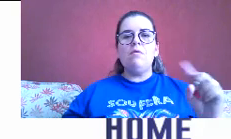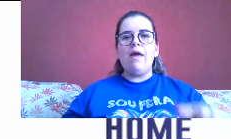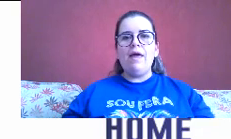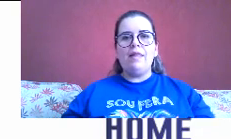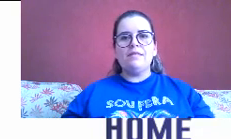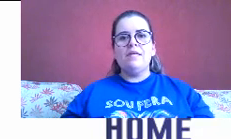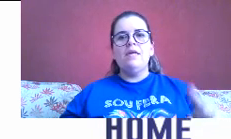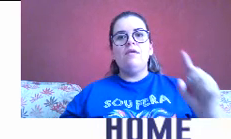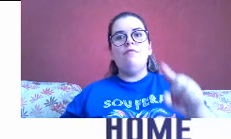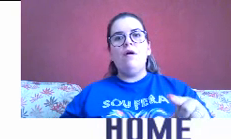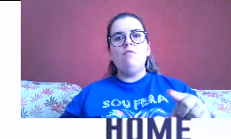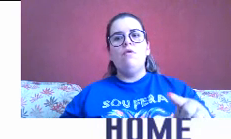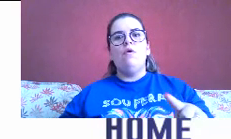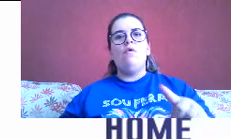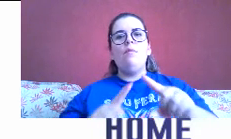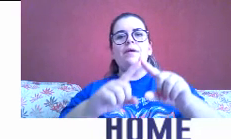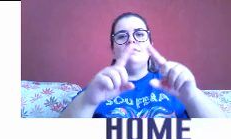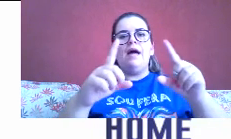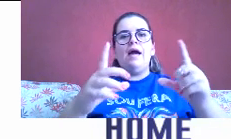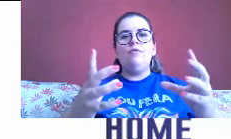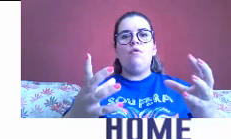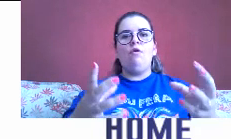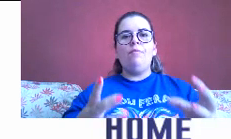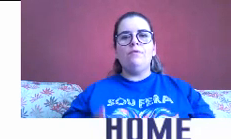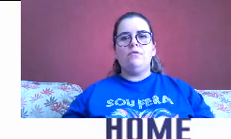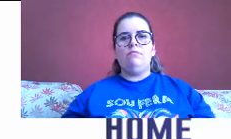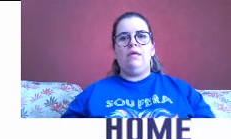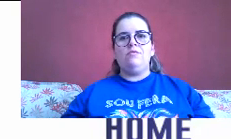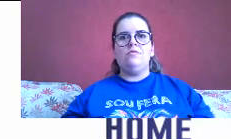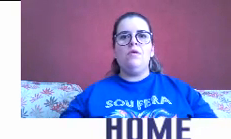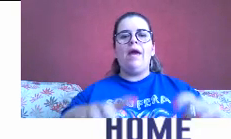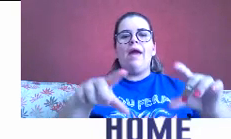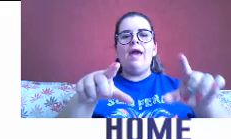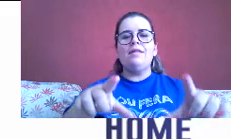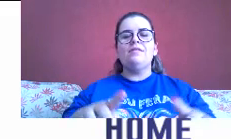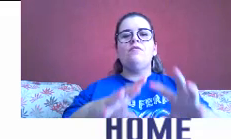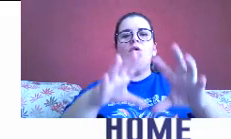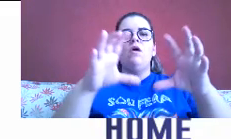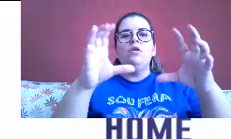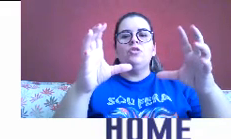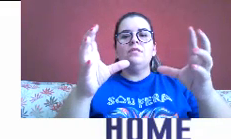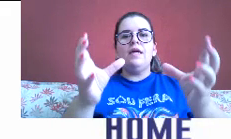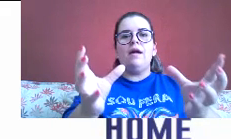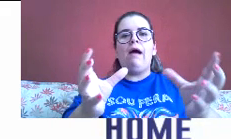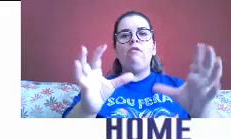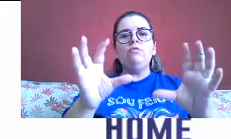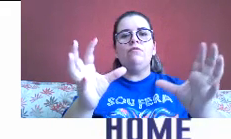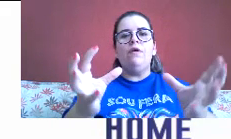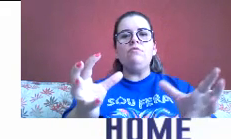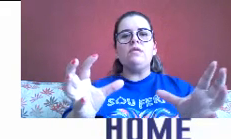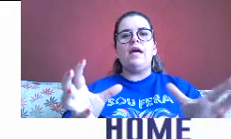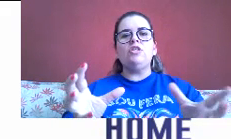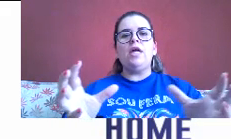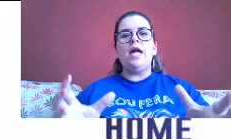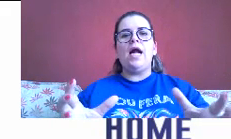porque são elas que vão comandar o corpo do seu texto são é elas que vão dizer aonde